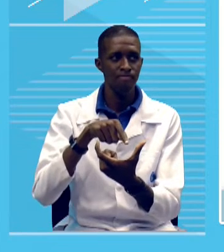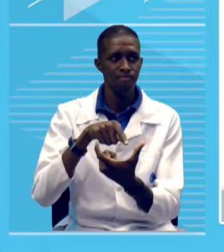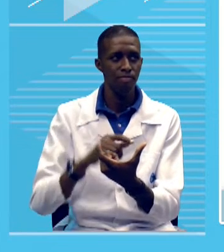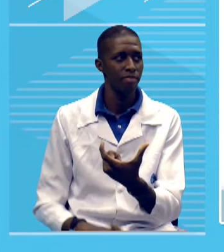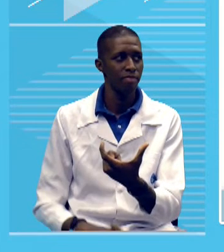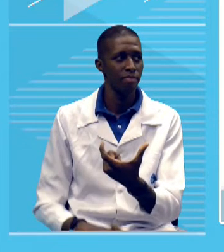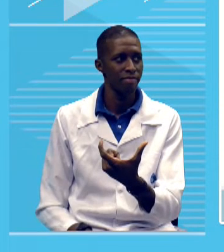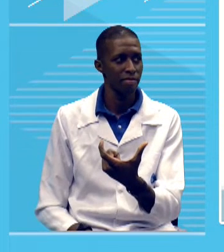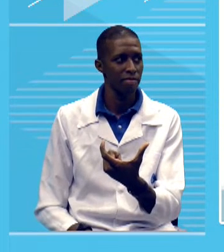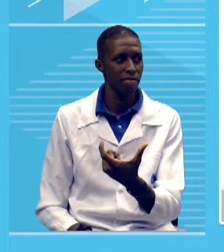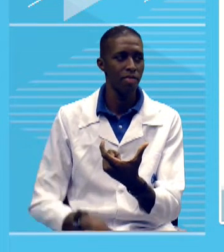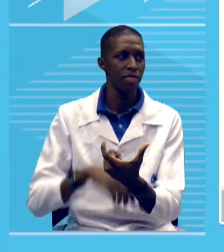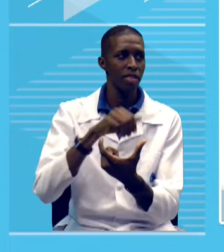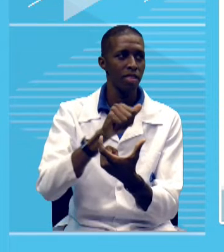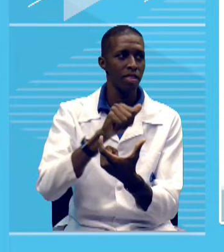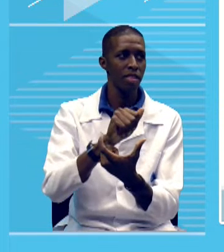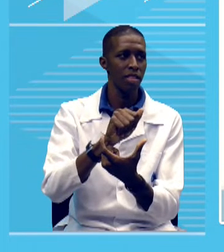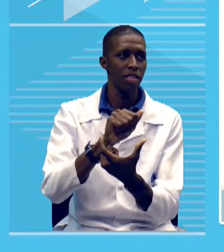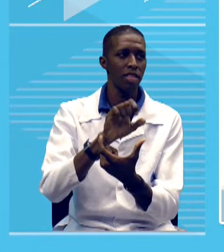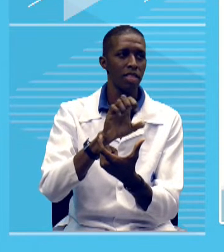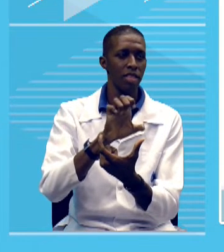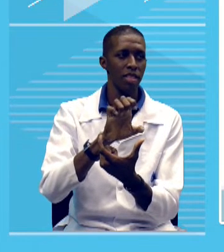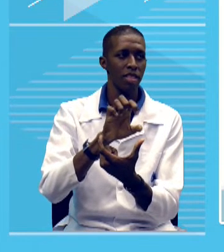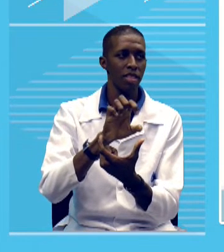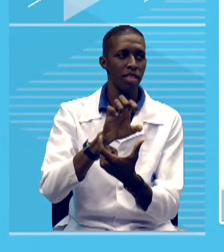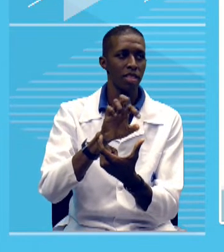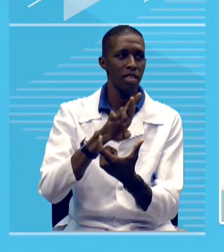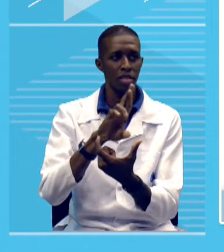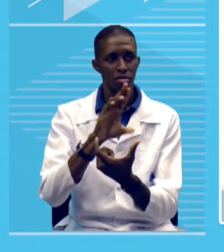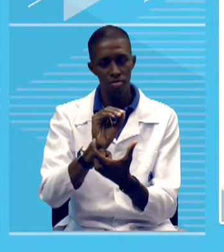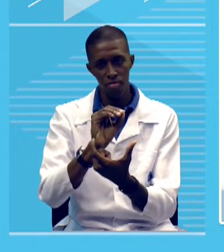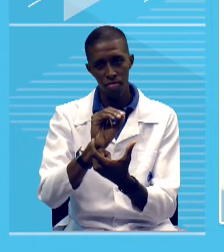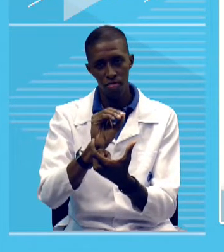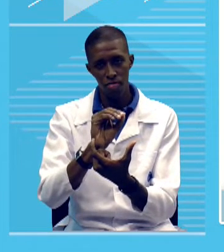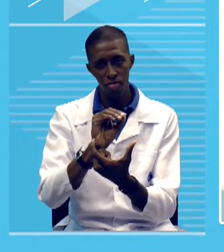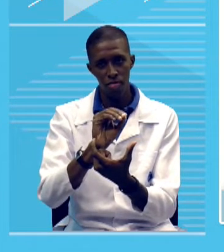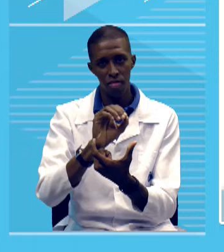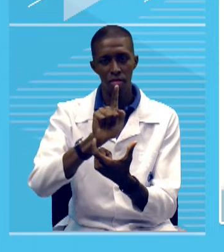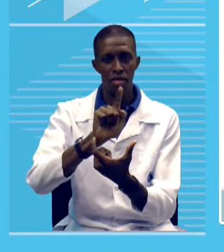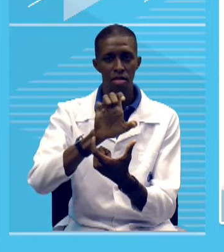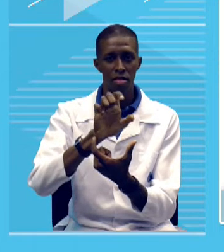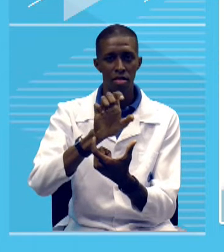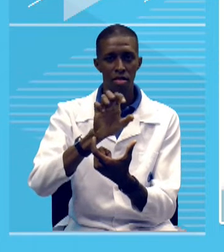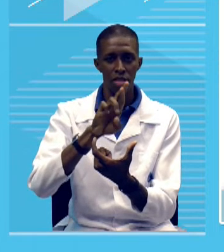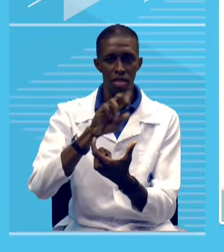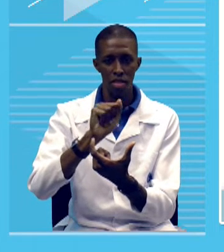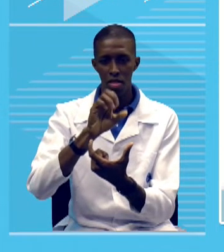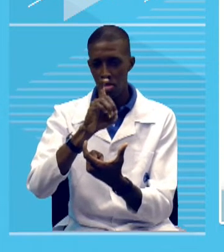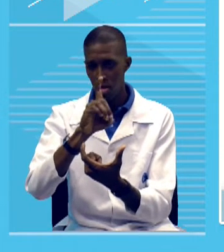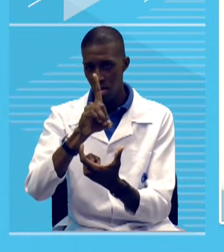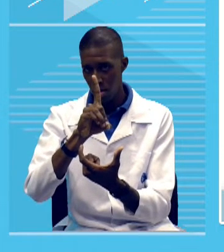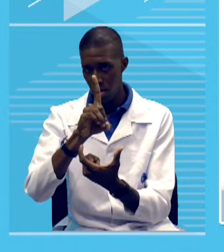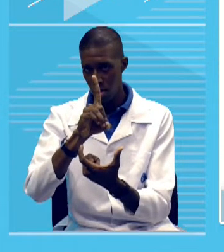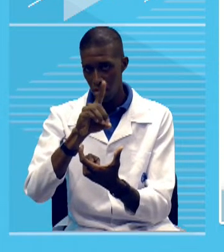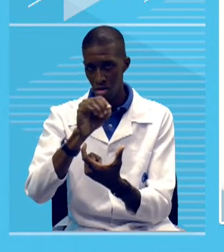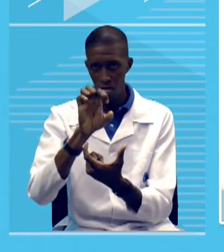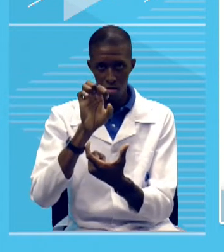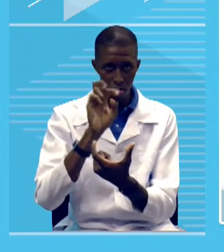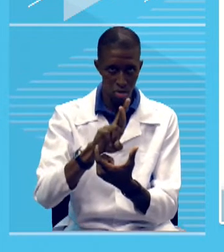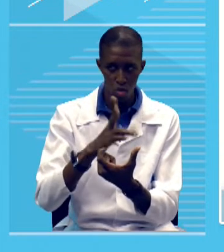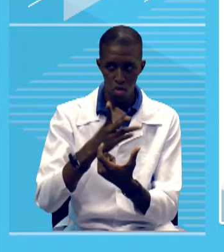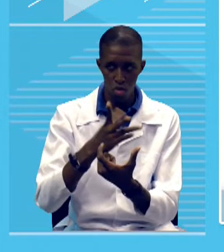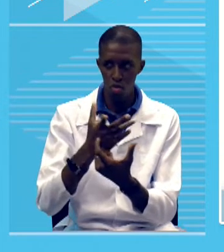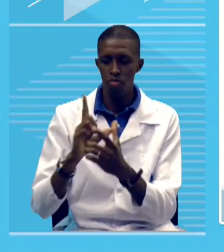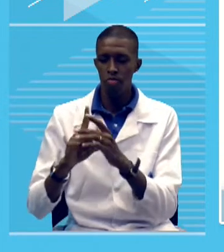é um aerogerador de energia a energia limpa aí